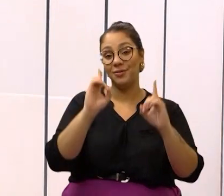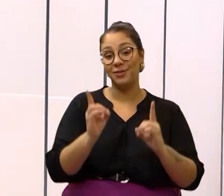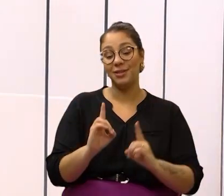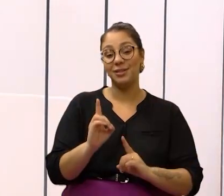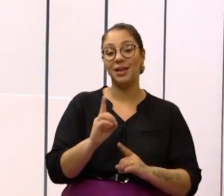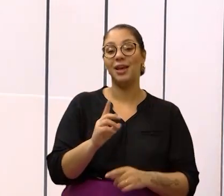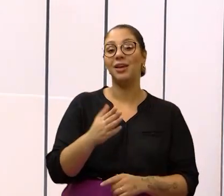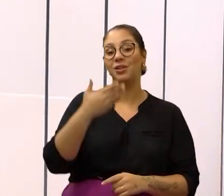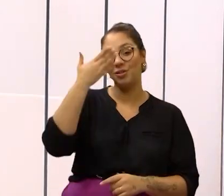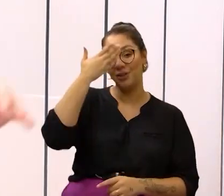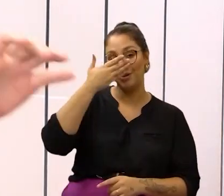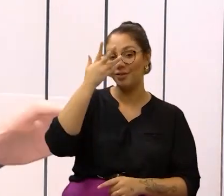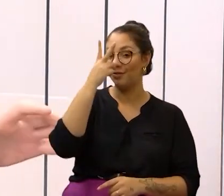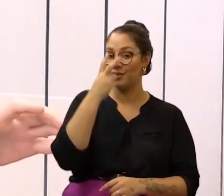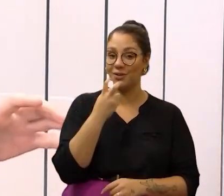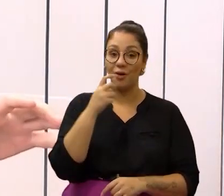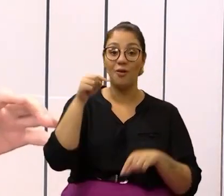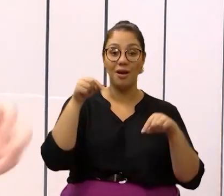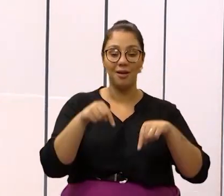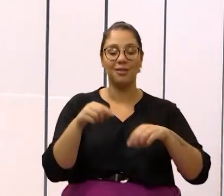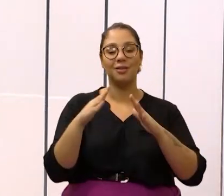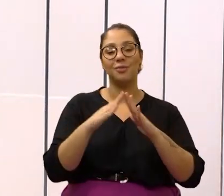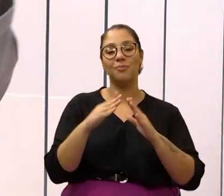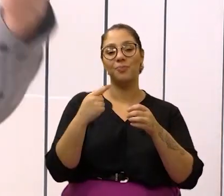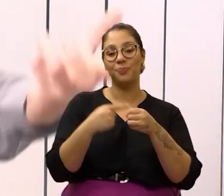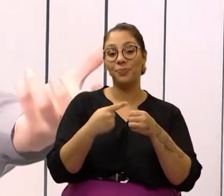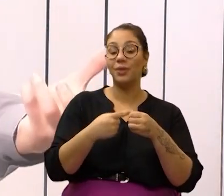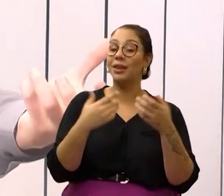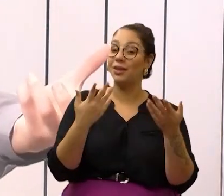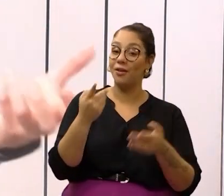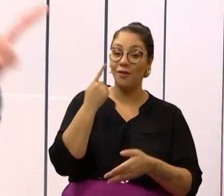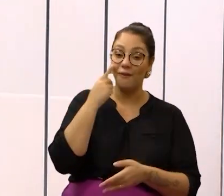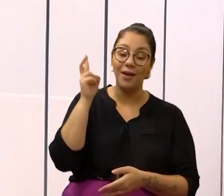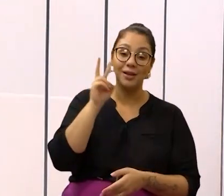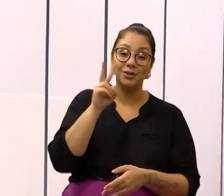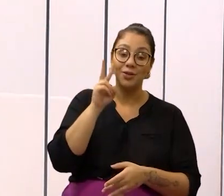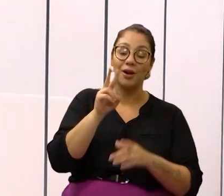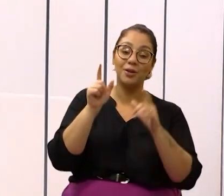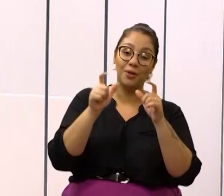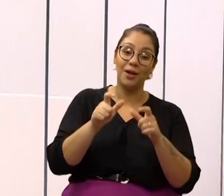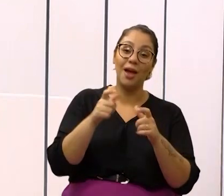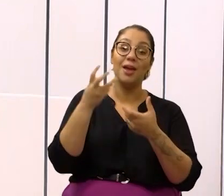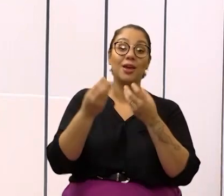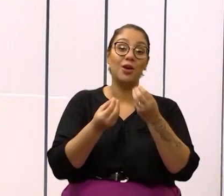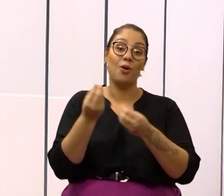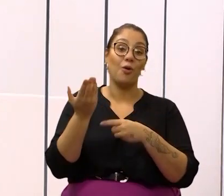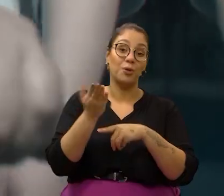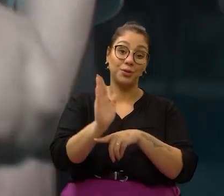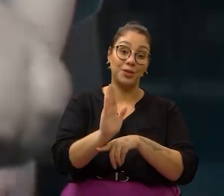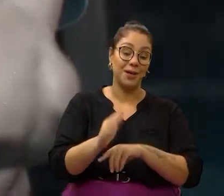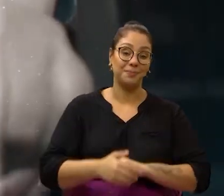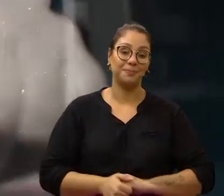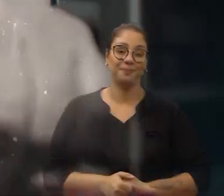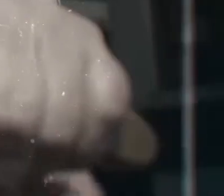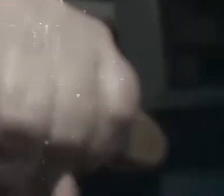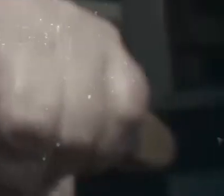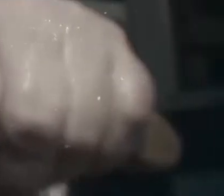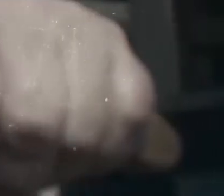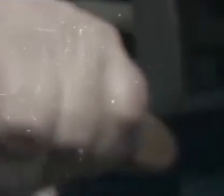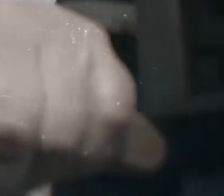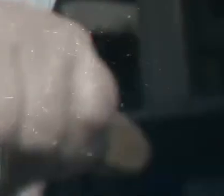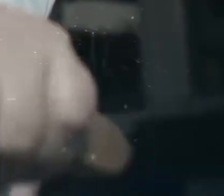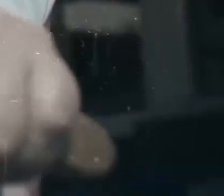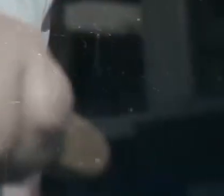visual aqui no município. Então conheça agora a história do local e saiba como ajudar.